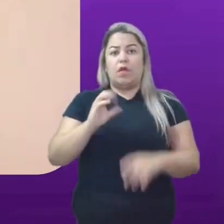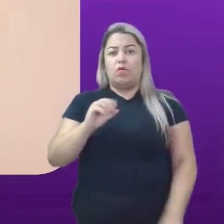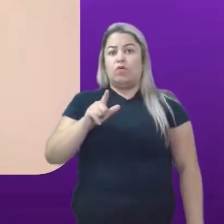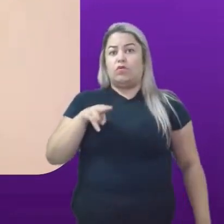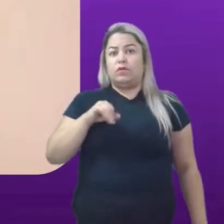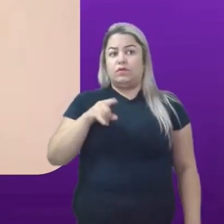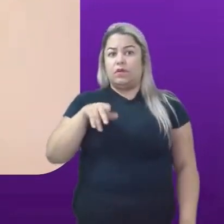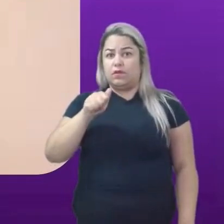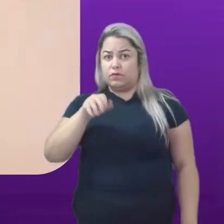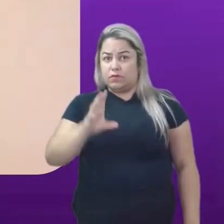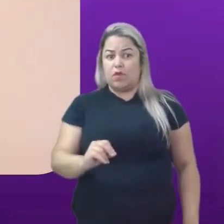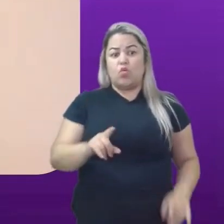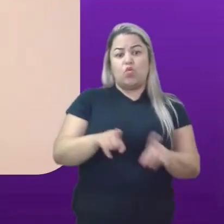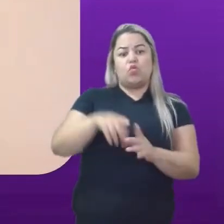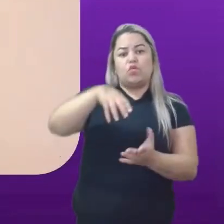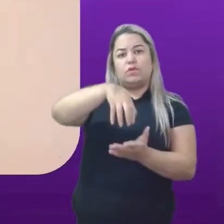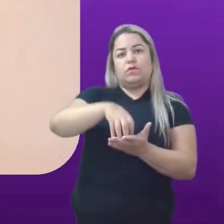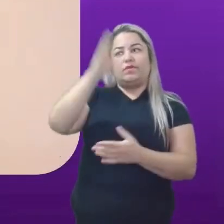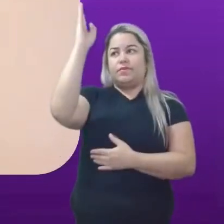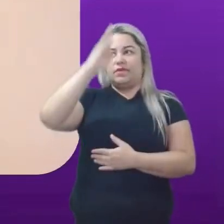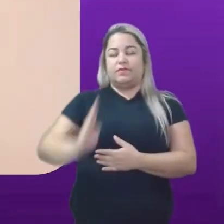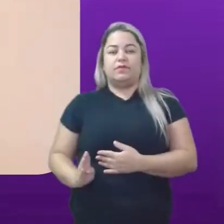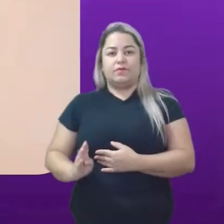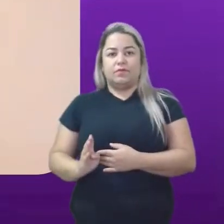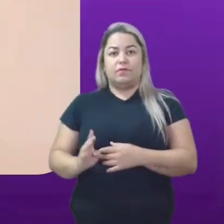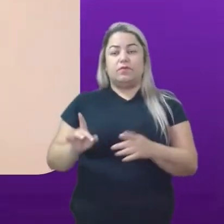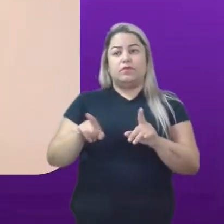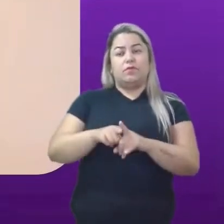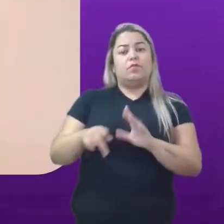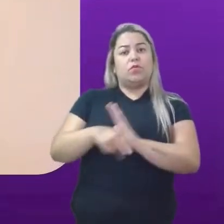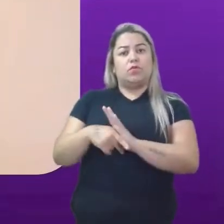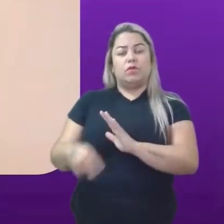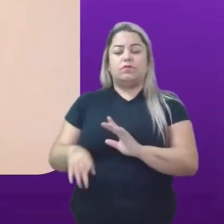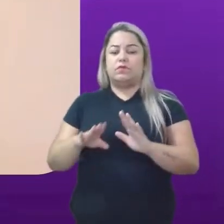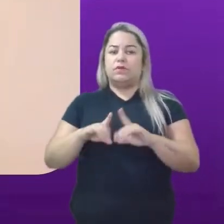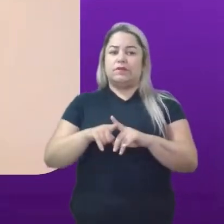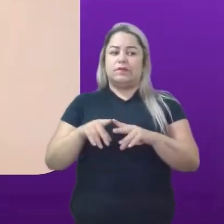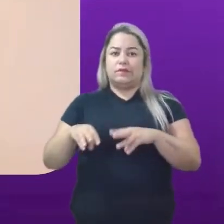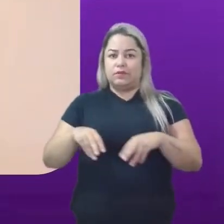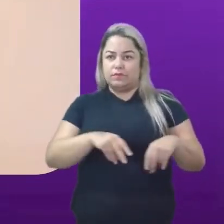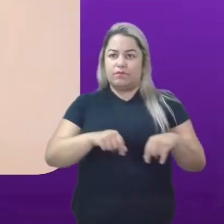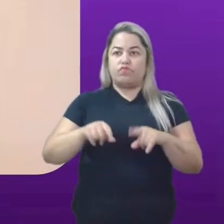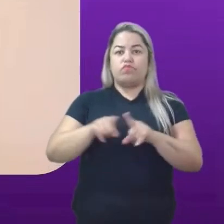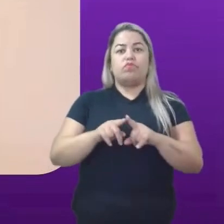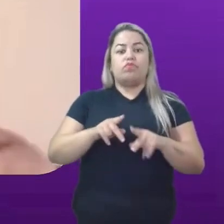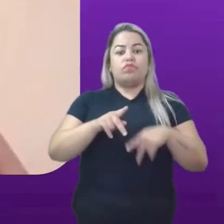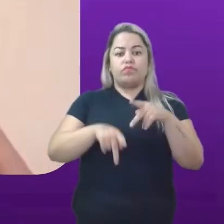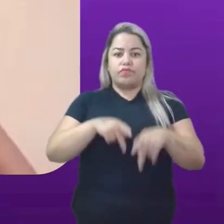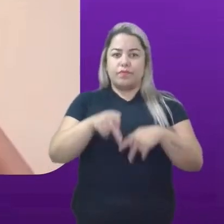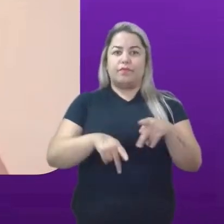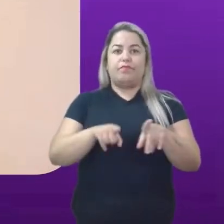o território brasileiro, ele extrai dos donos dessa terra, portanto, os povos indígenas,